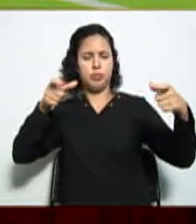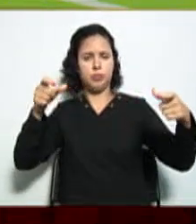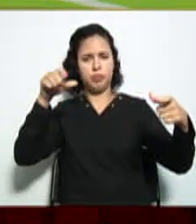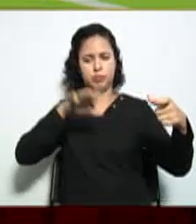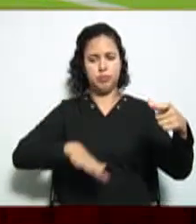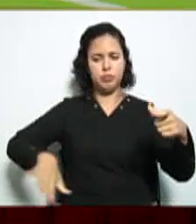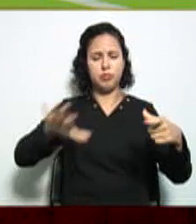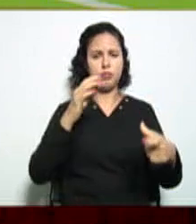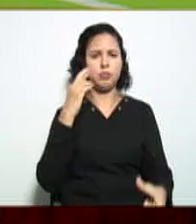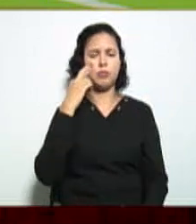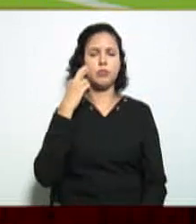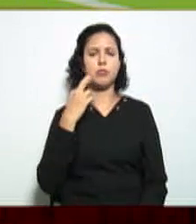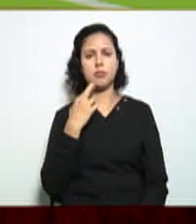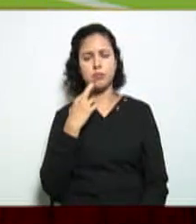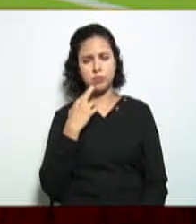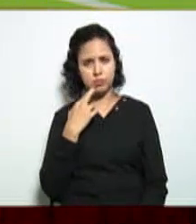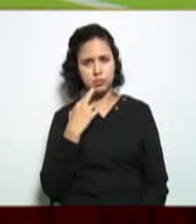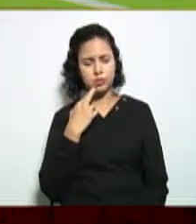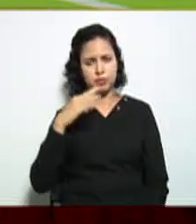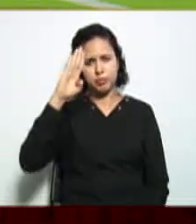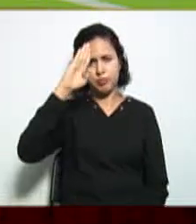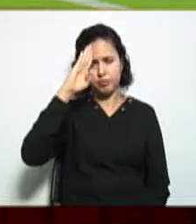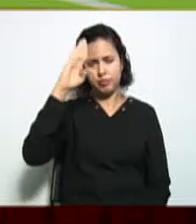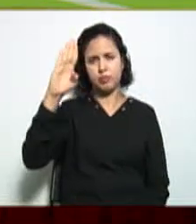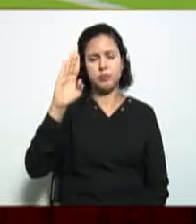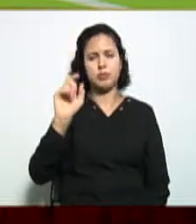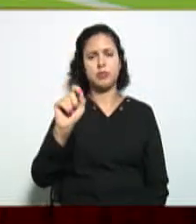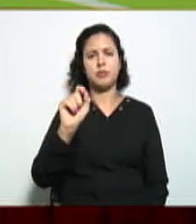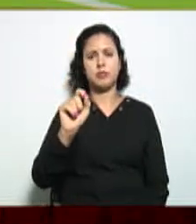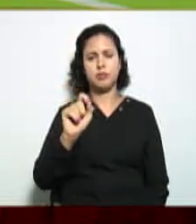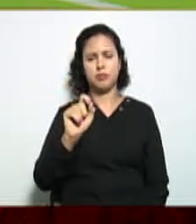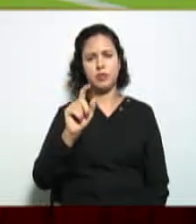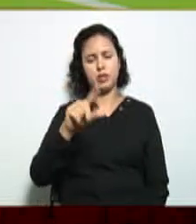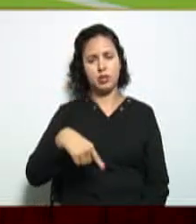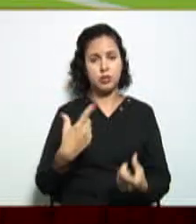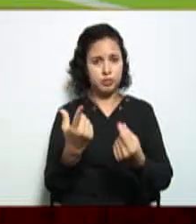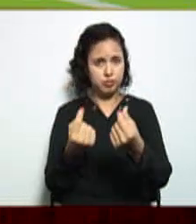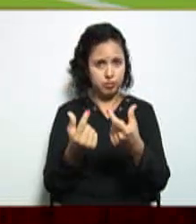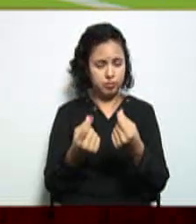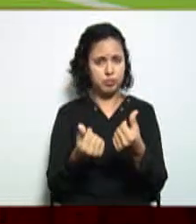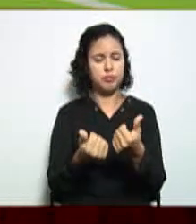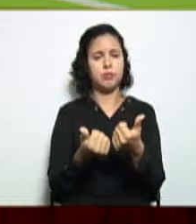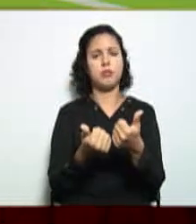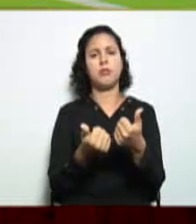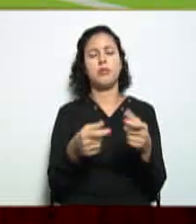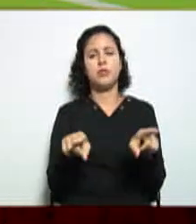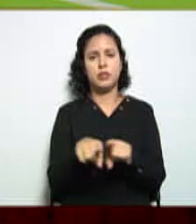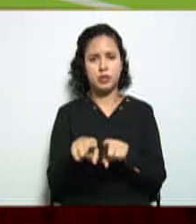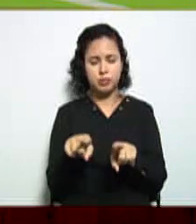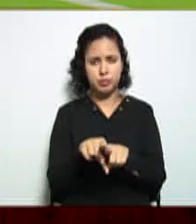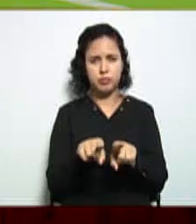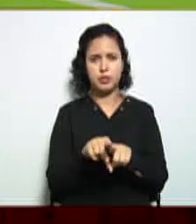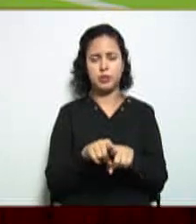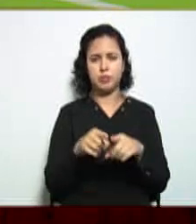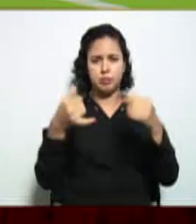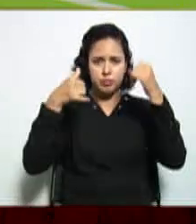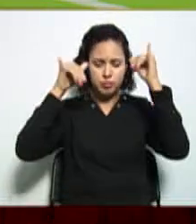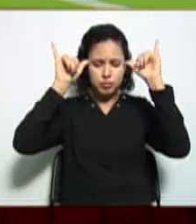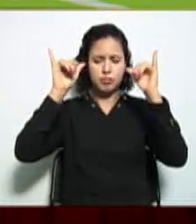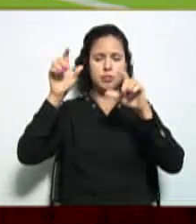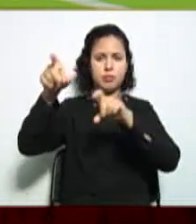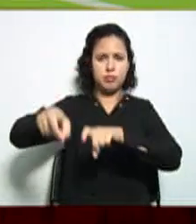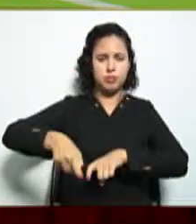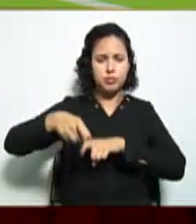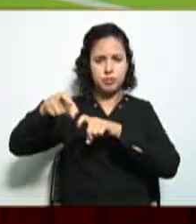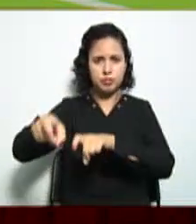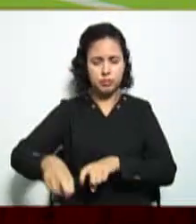Rondônia. Então, principalmente as de crédito, mas também as da área agropecuária e a